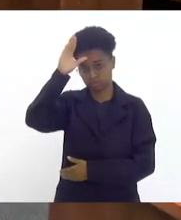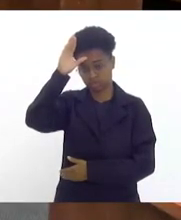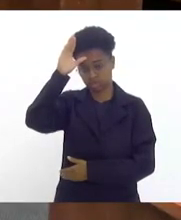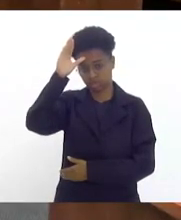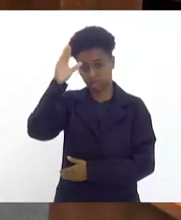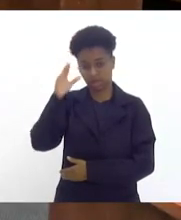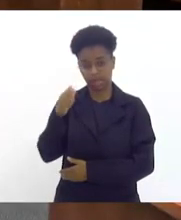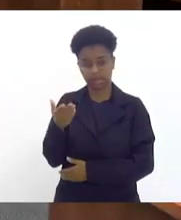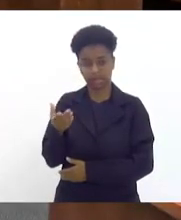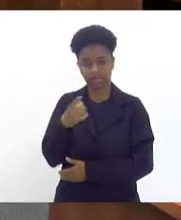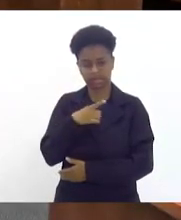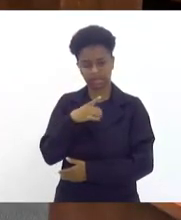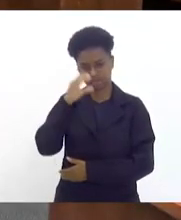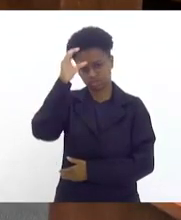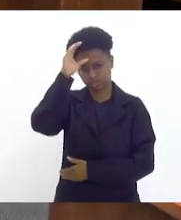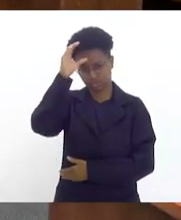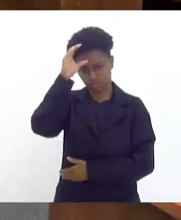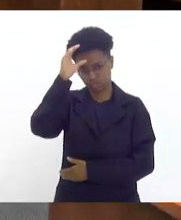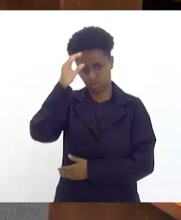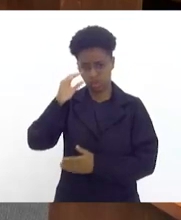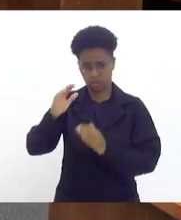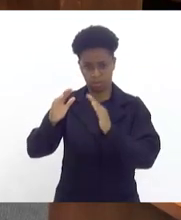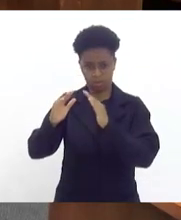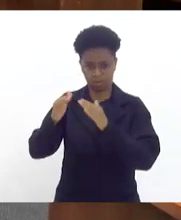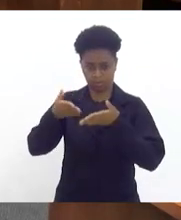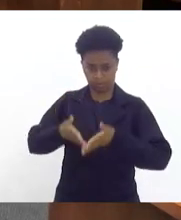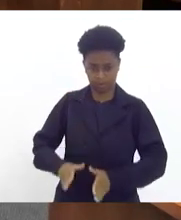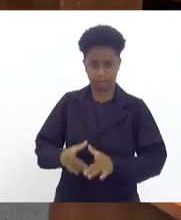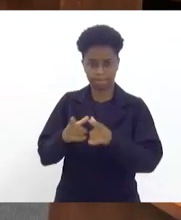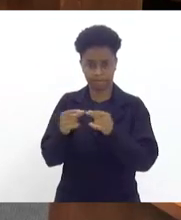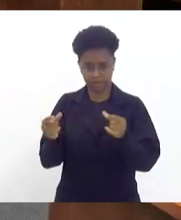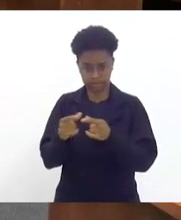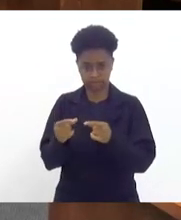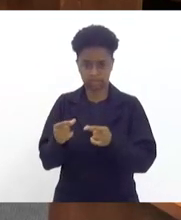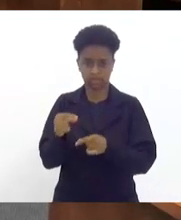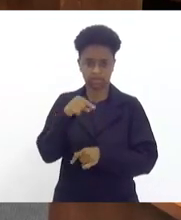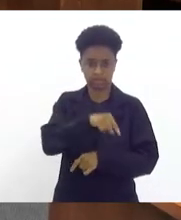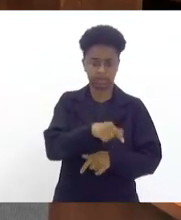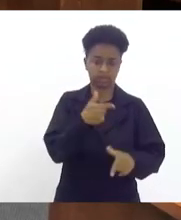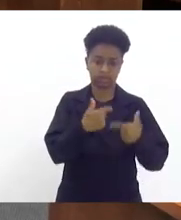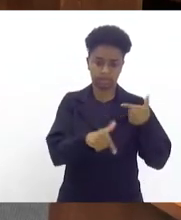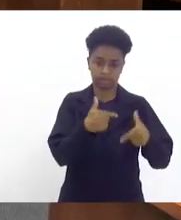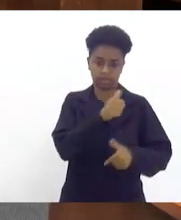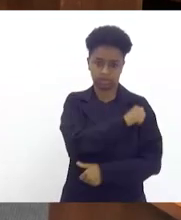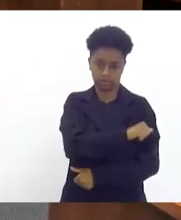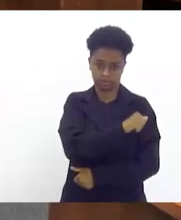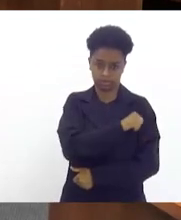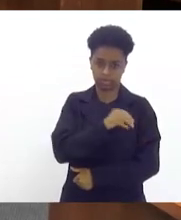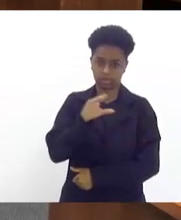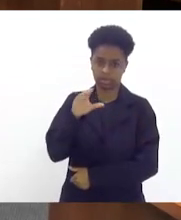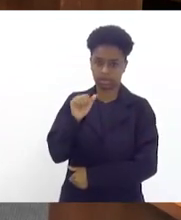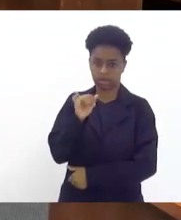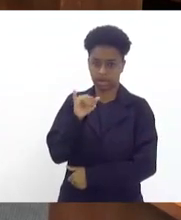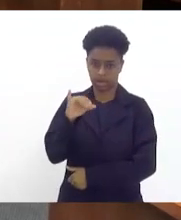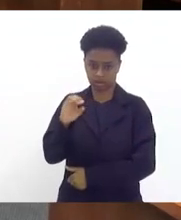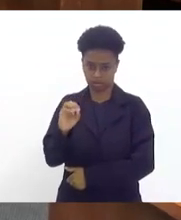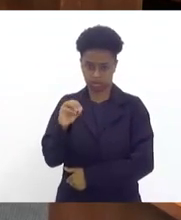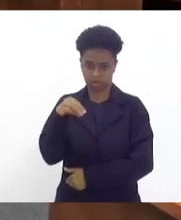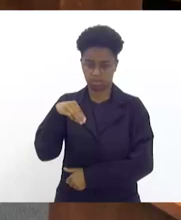tive um tio que veio de Brasília com mandou aqui no Rio de Janeiro viu o Caio